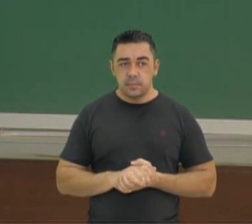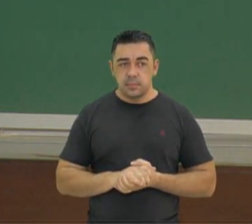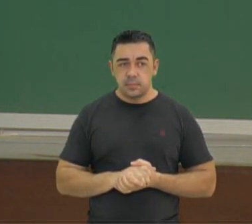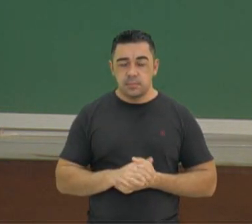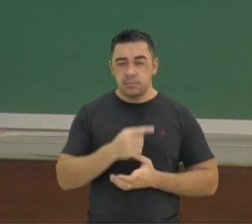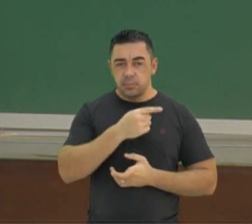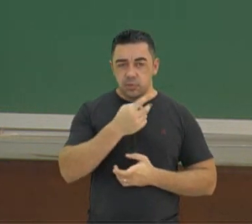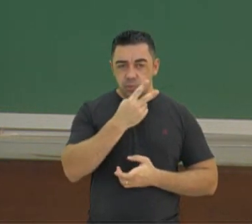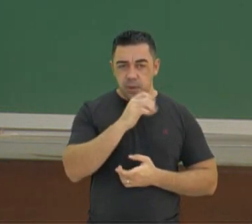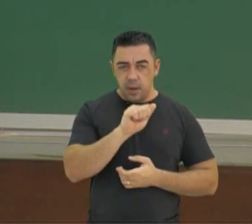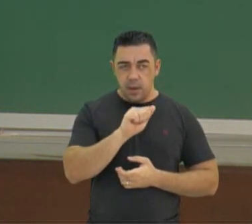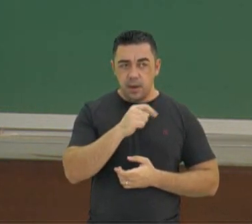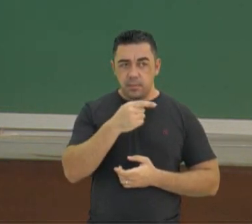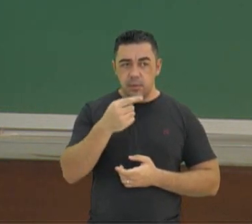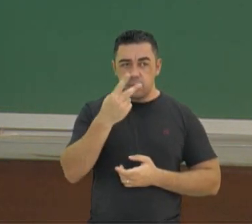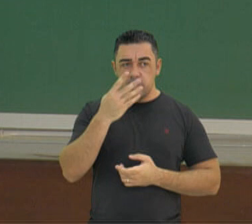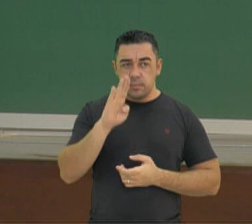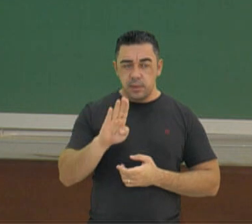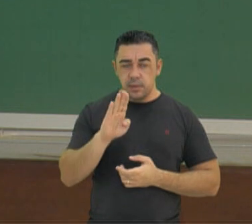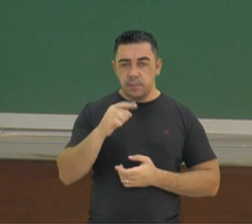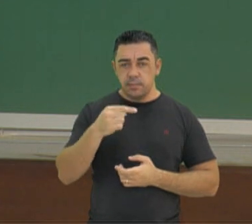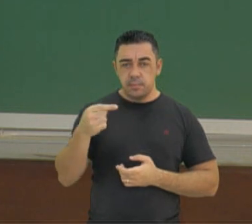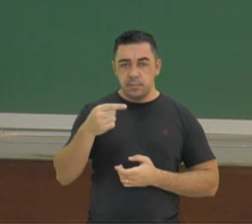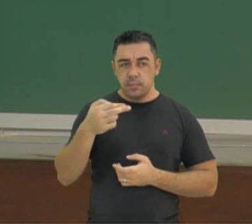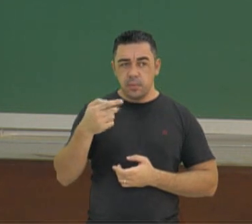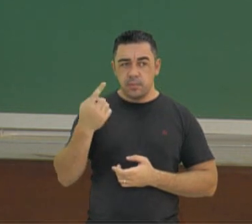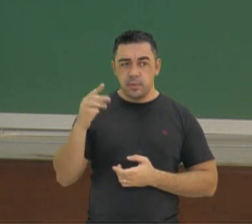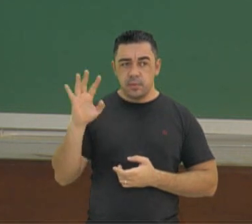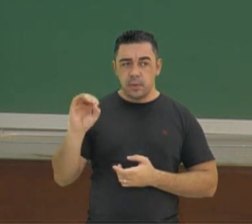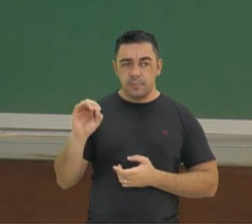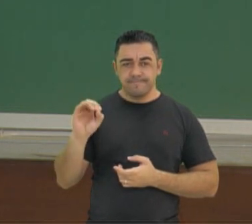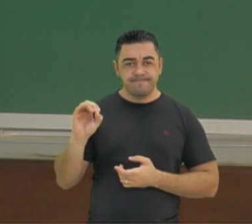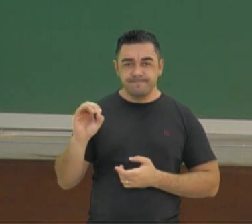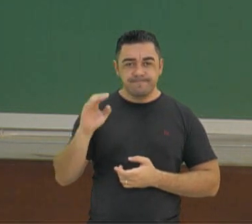menos 2A, menos 2B igual a menos 10.